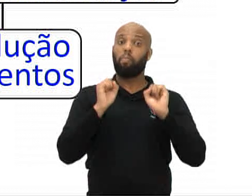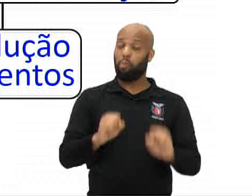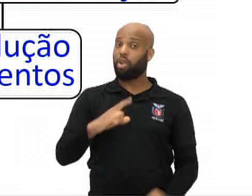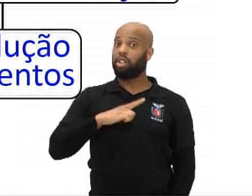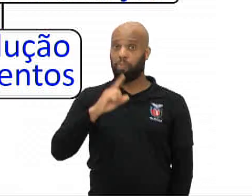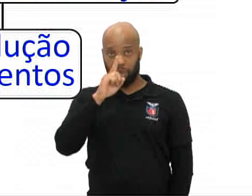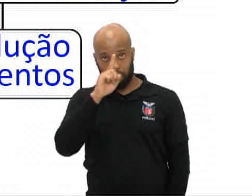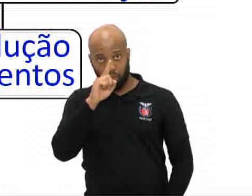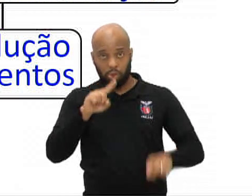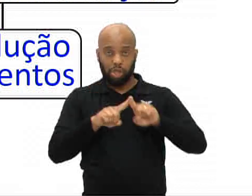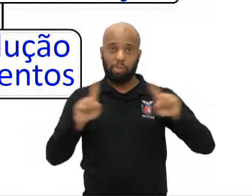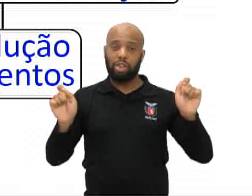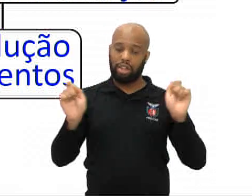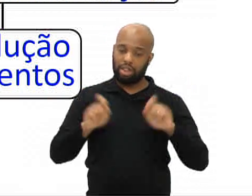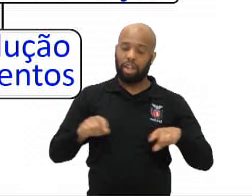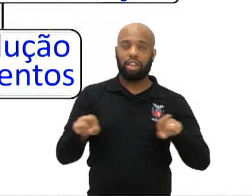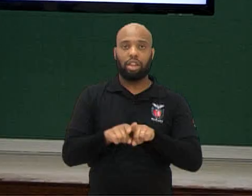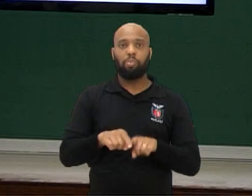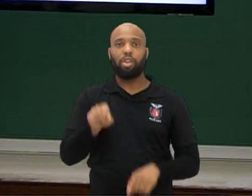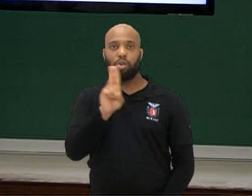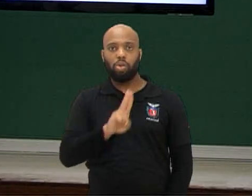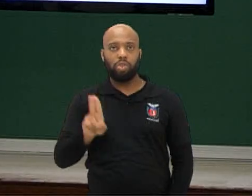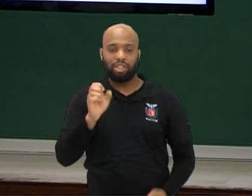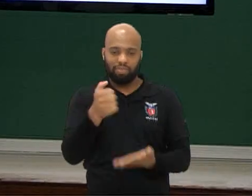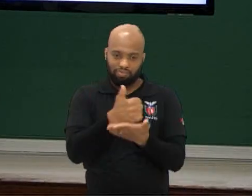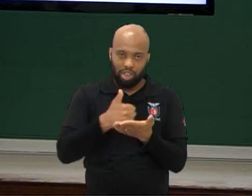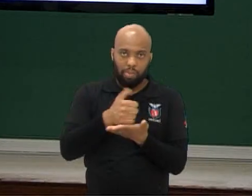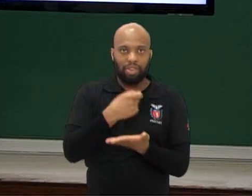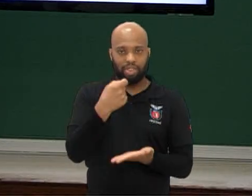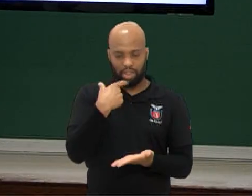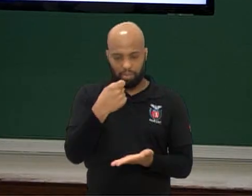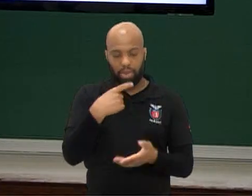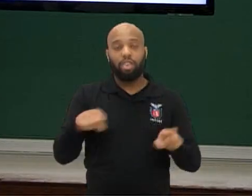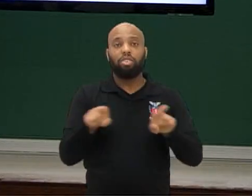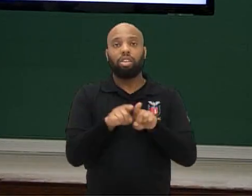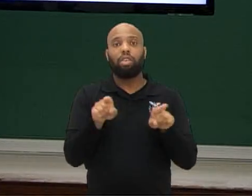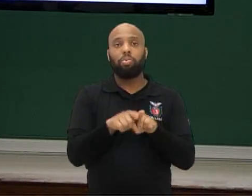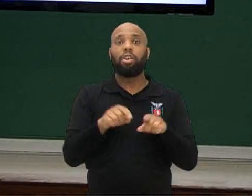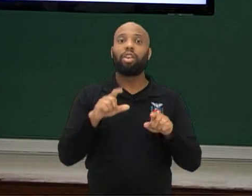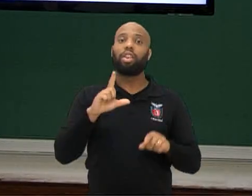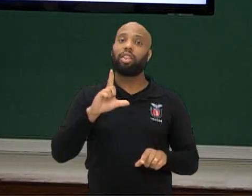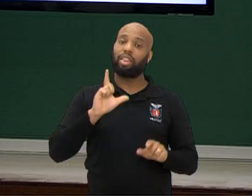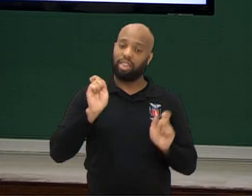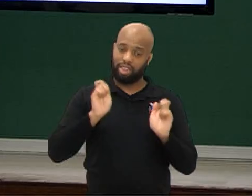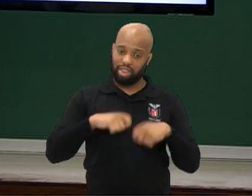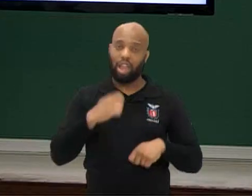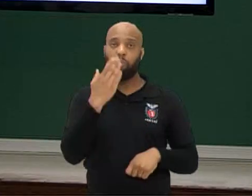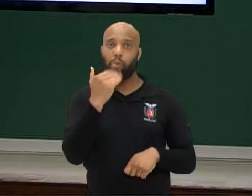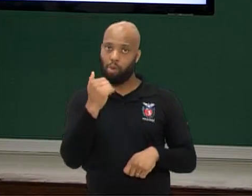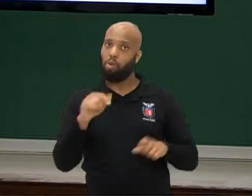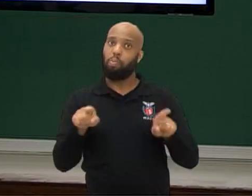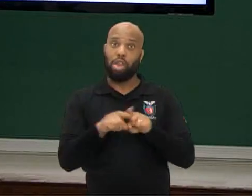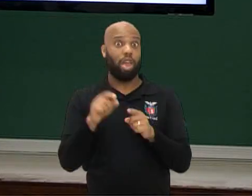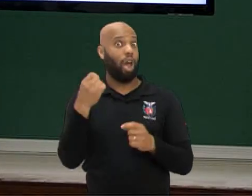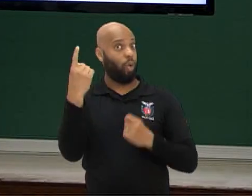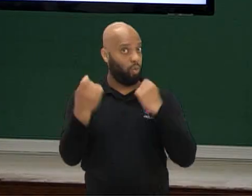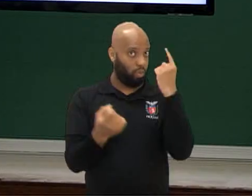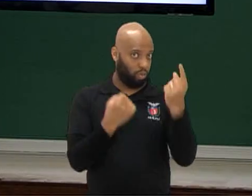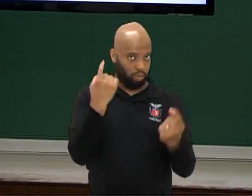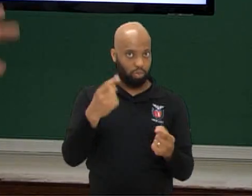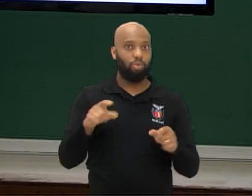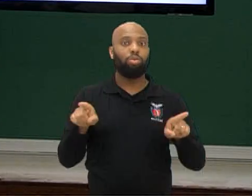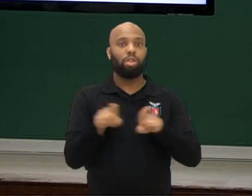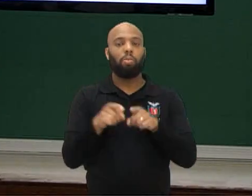mas podem ser utilizados como fármacos. Uma grande quantidade é comestível. Todos